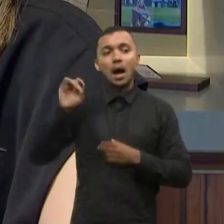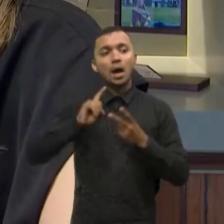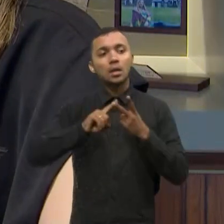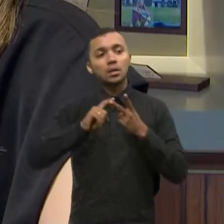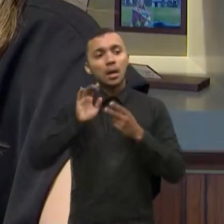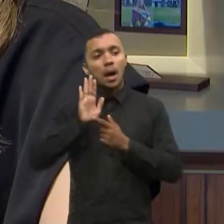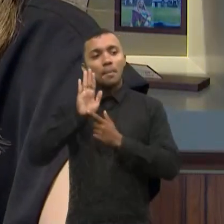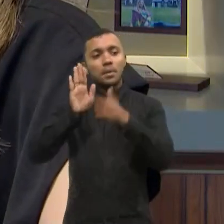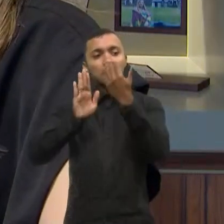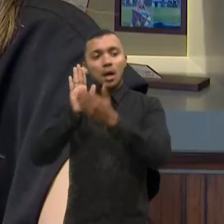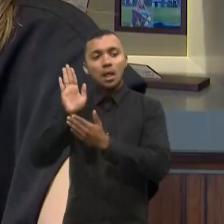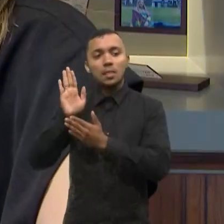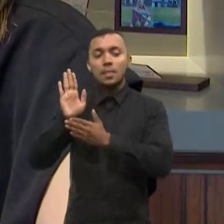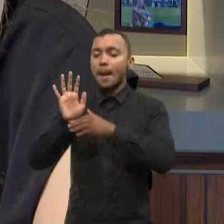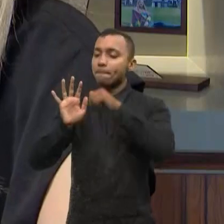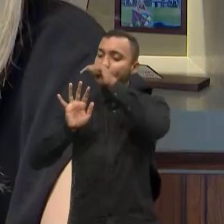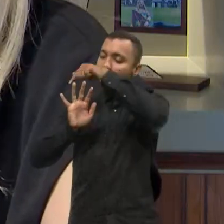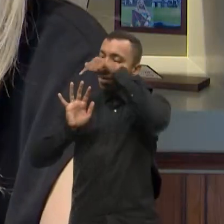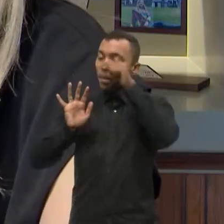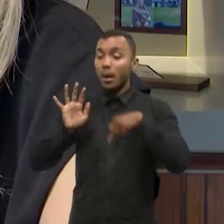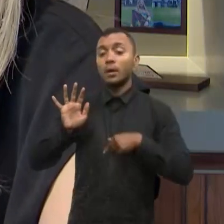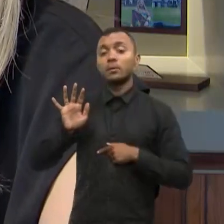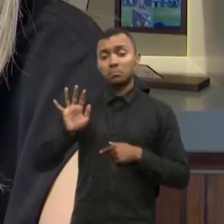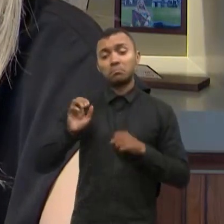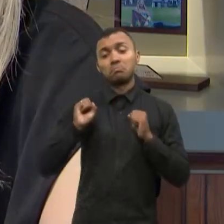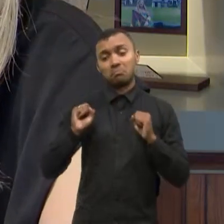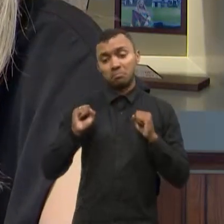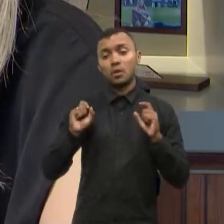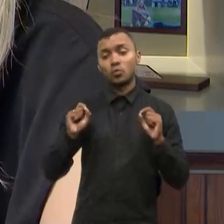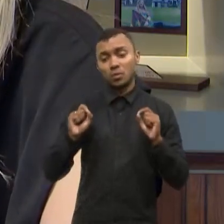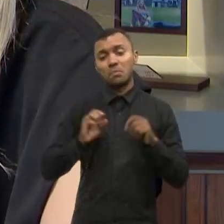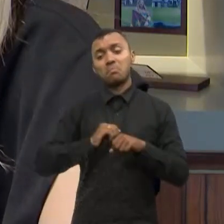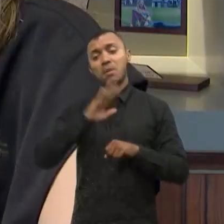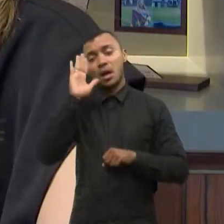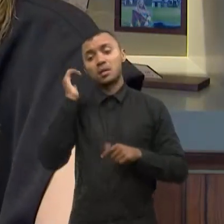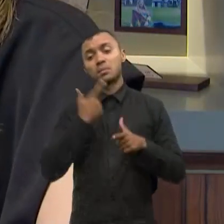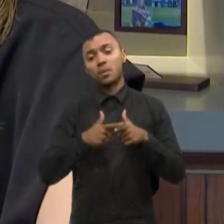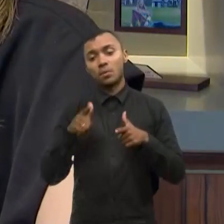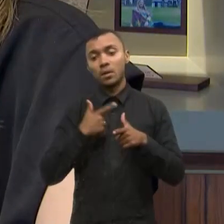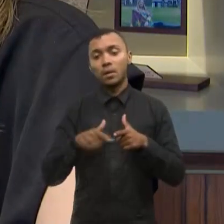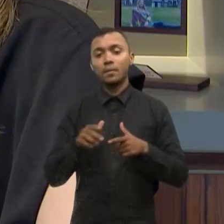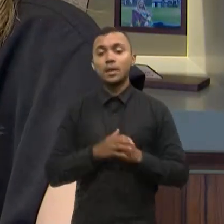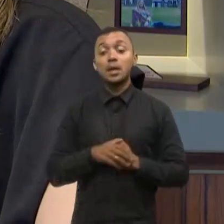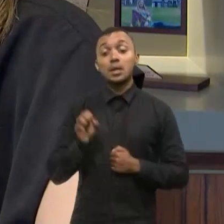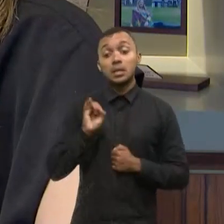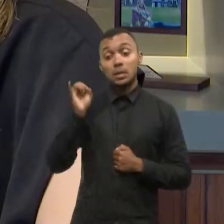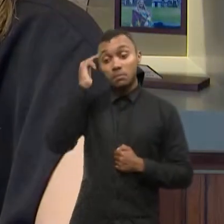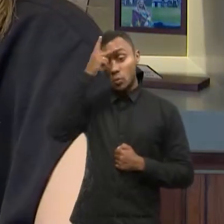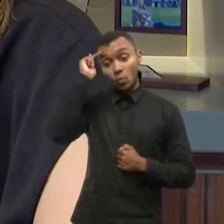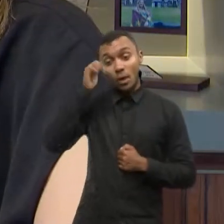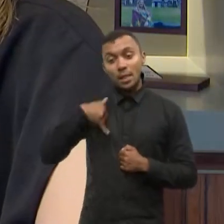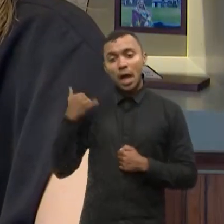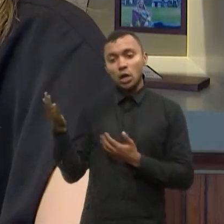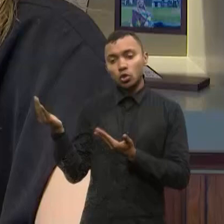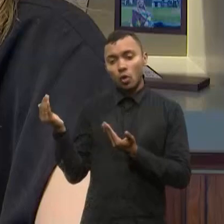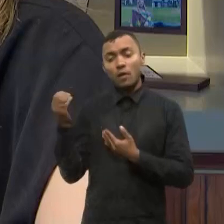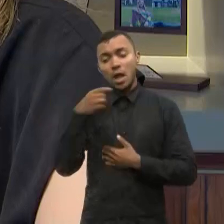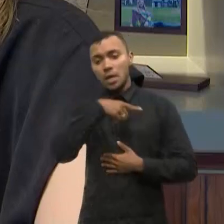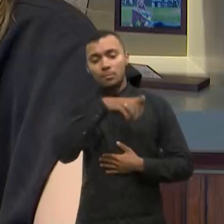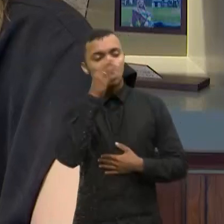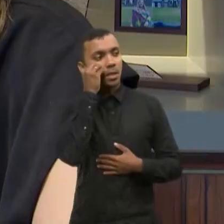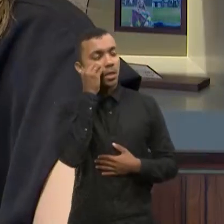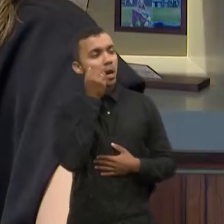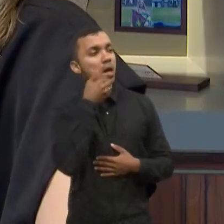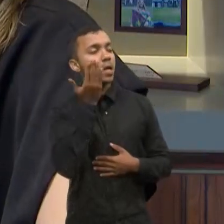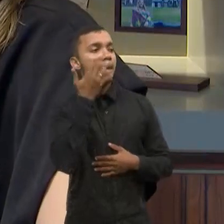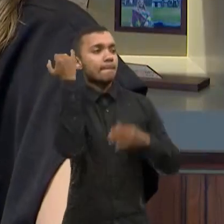nuances específicas da situação pode, inclusive, comprometer ainda mais o problema. Se a gente está falando de adolescentes, óbvio que eles vão pedir um pouco mais de informações,